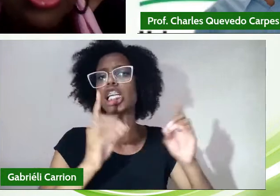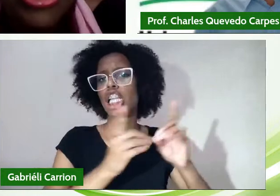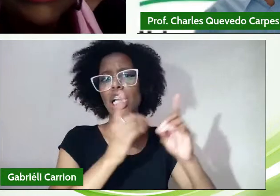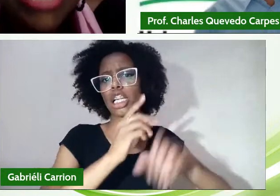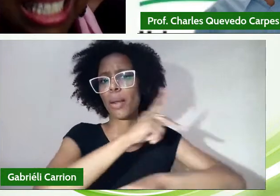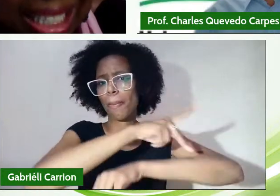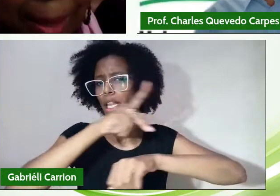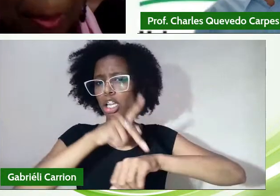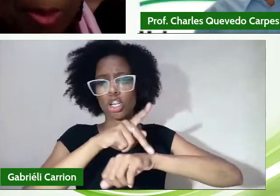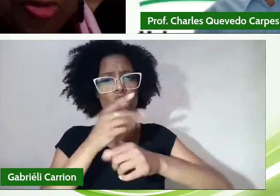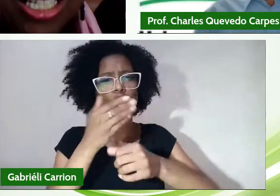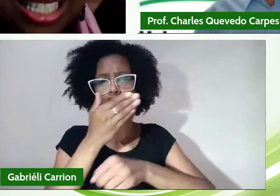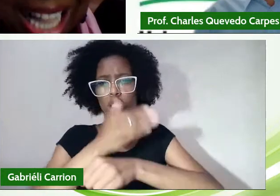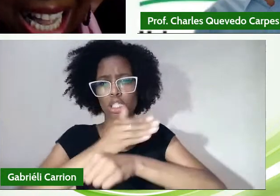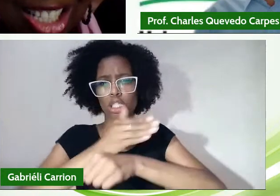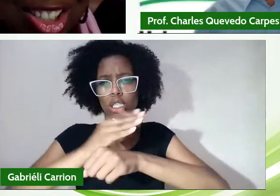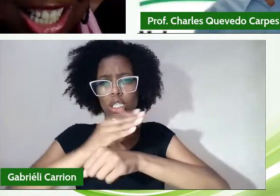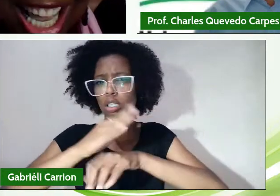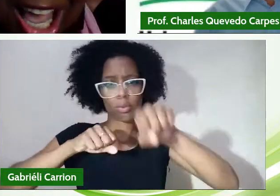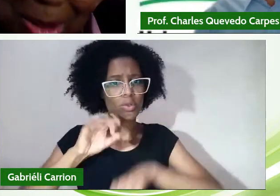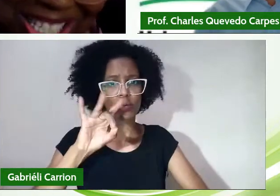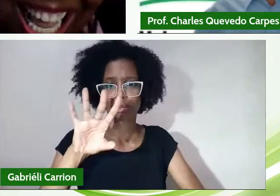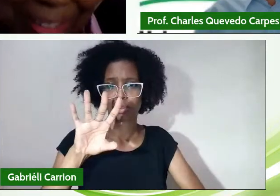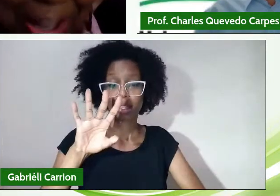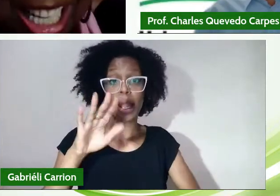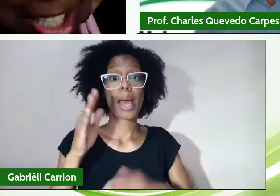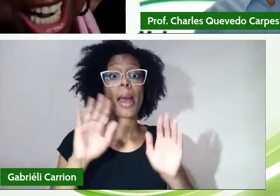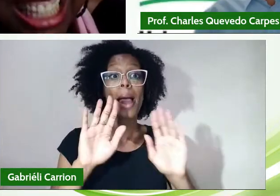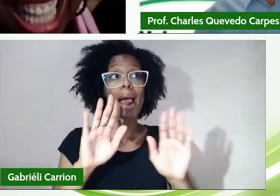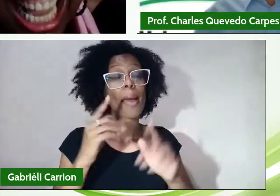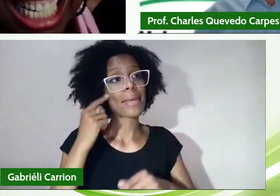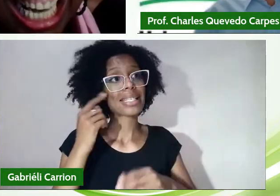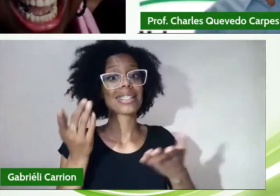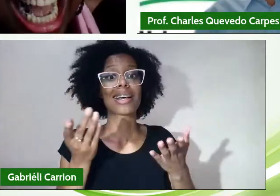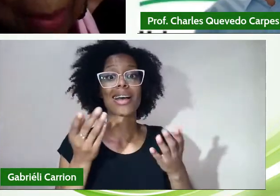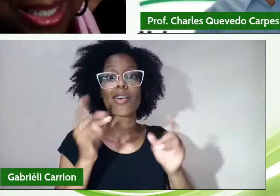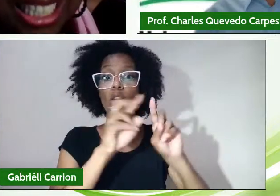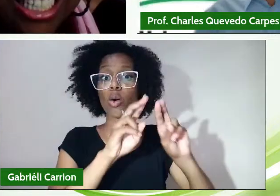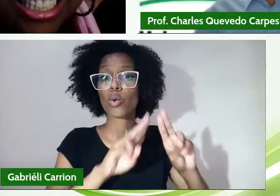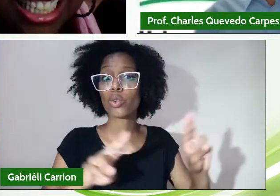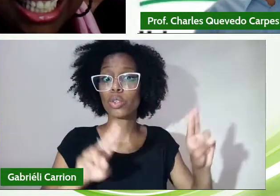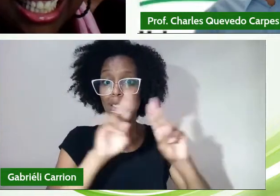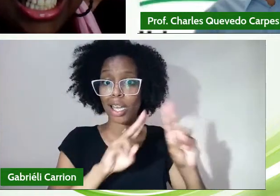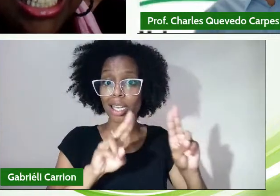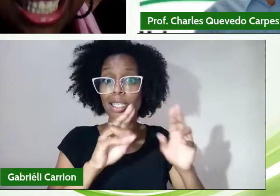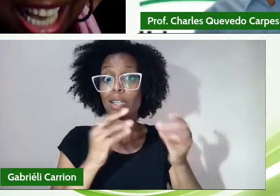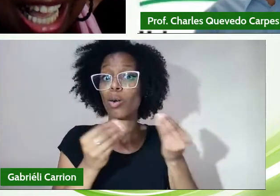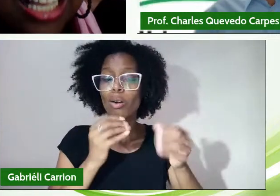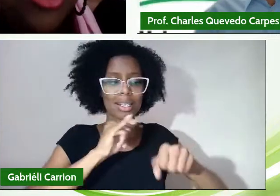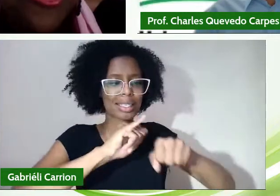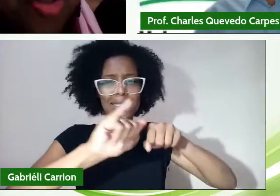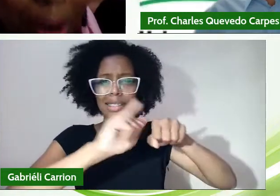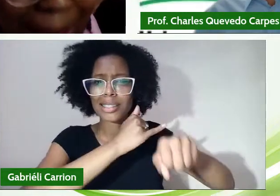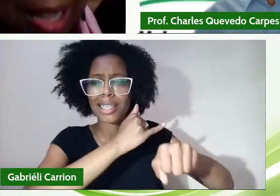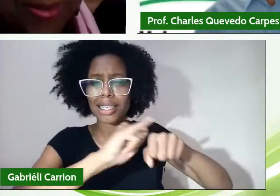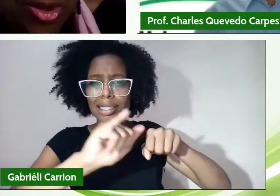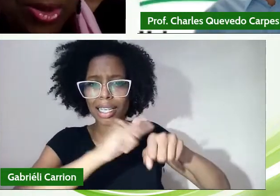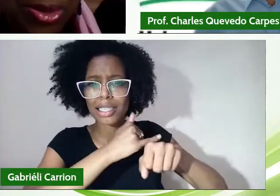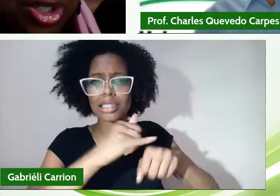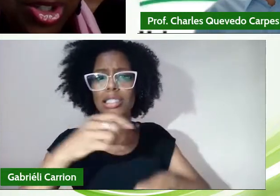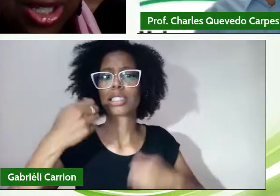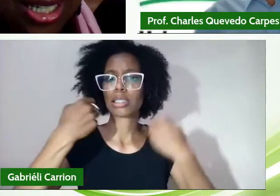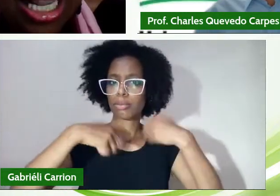Então, a saída para uma universidade é usar a estratégia, a arma que ela tem, que é